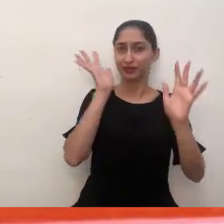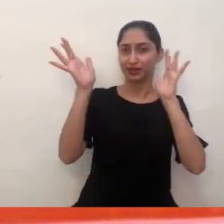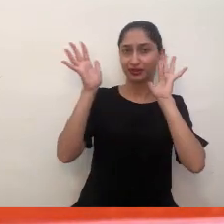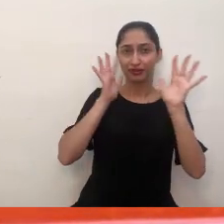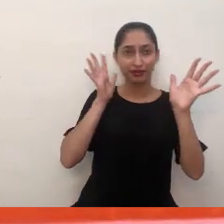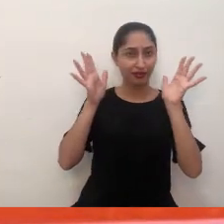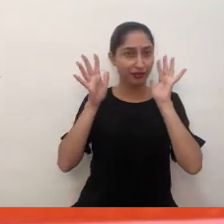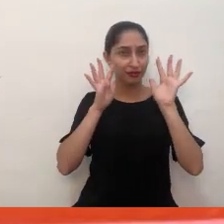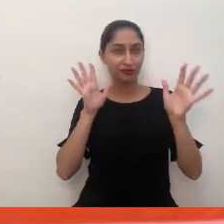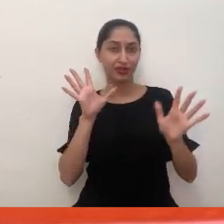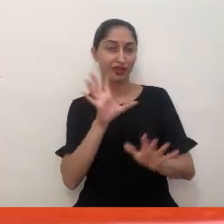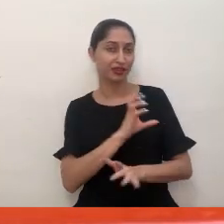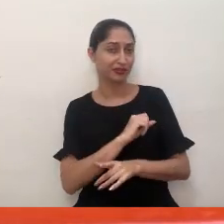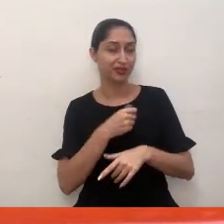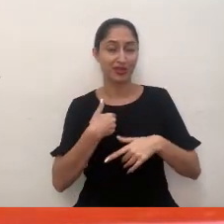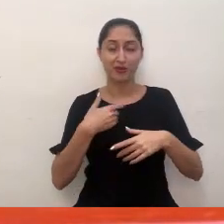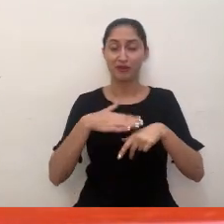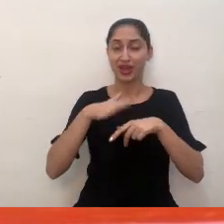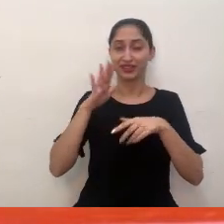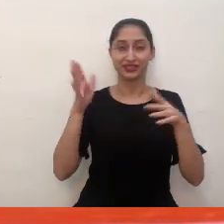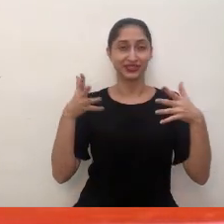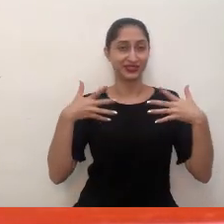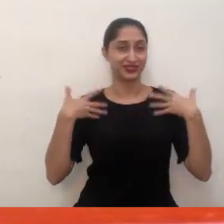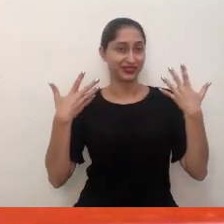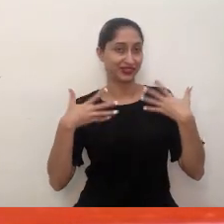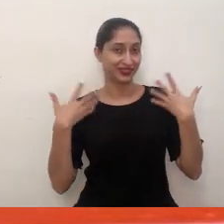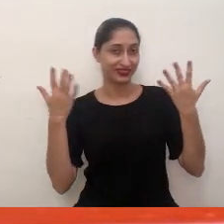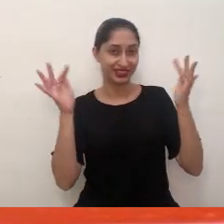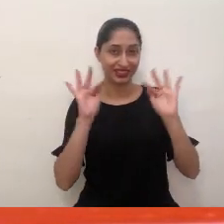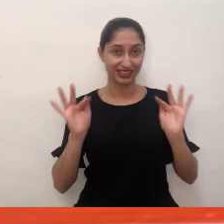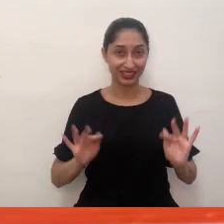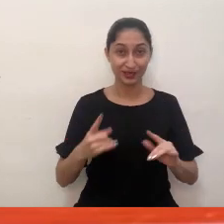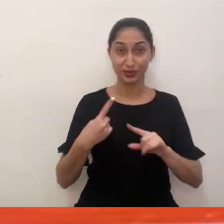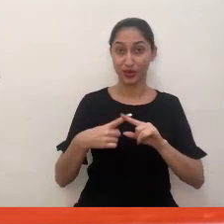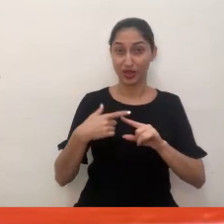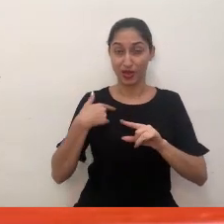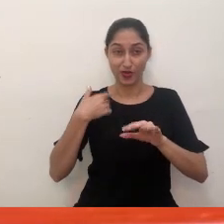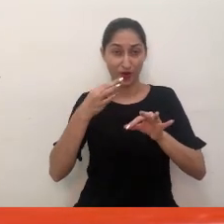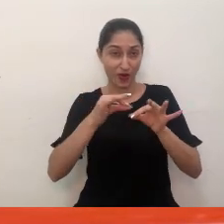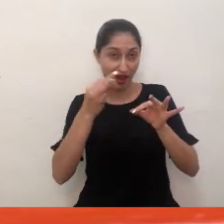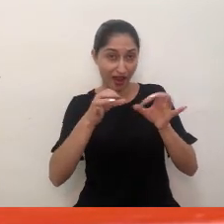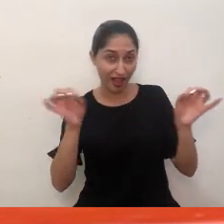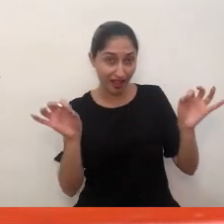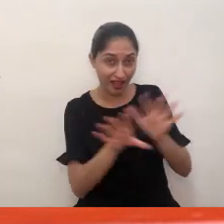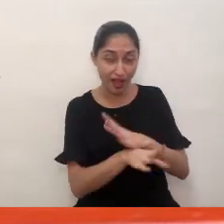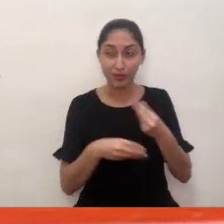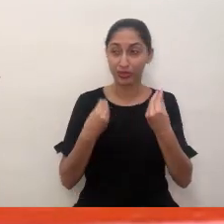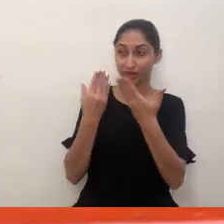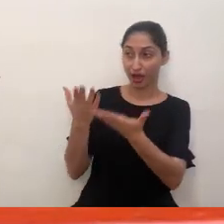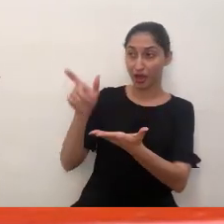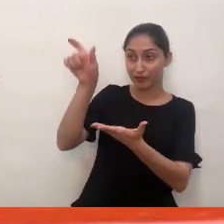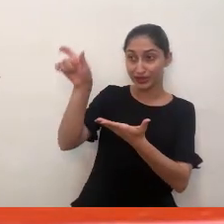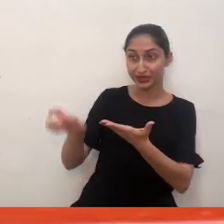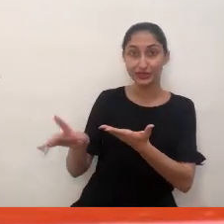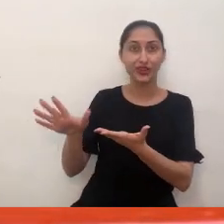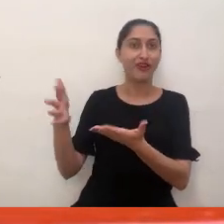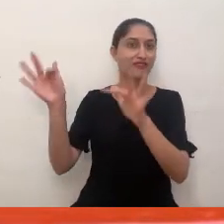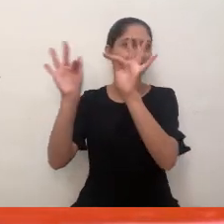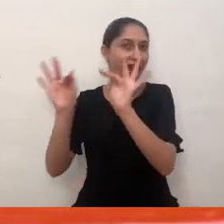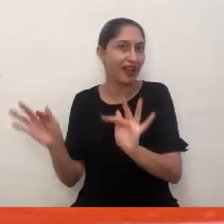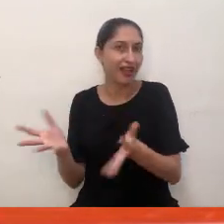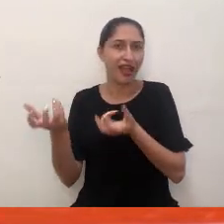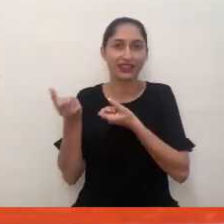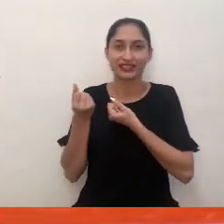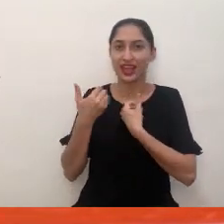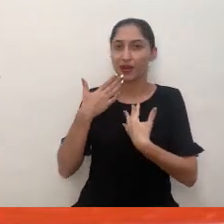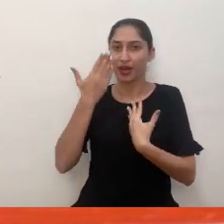cabeça. E ainda fico mais feliz ainda quando a gente faz uma peça que uma pessoa recebe, que a pessoa fica feliz, que você vê aquela